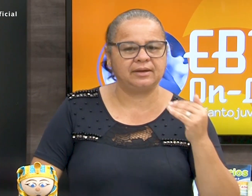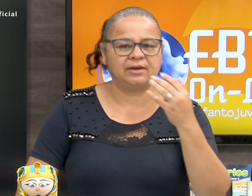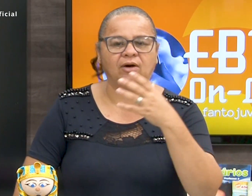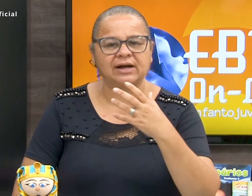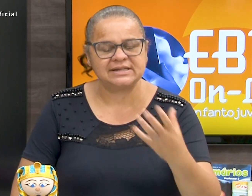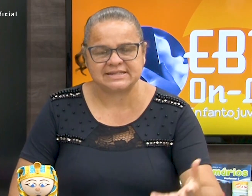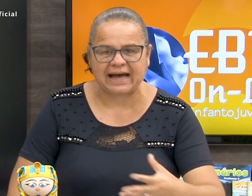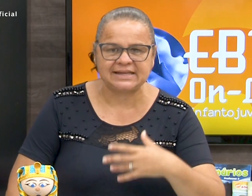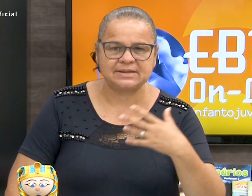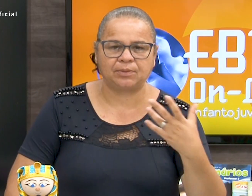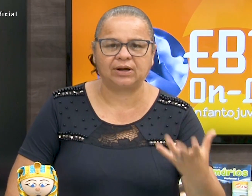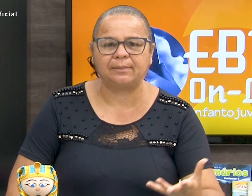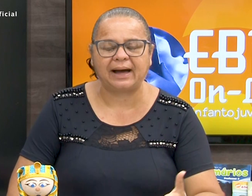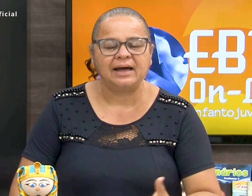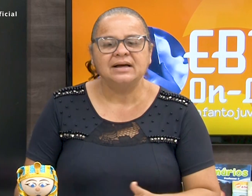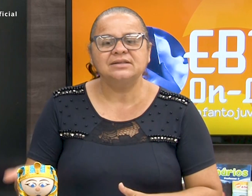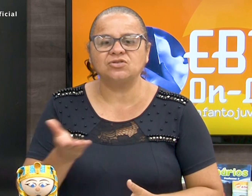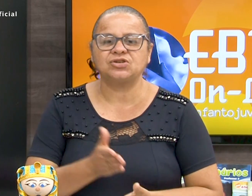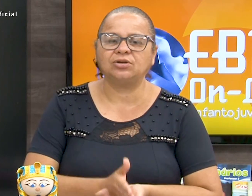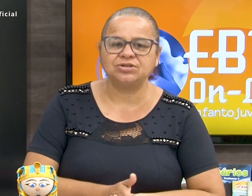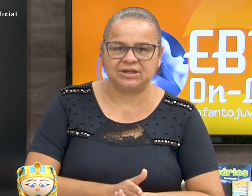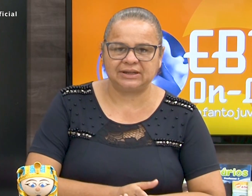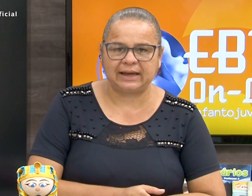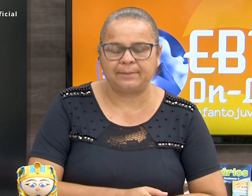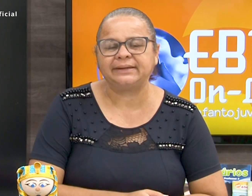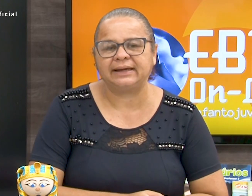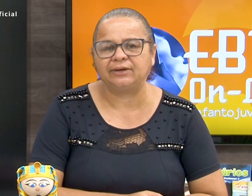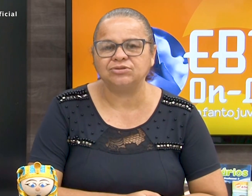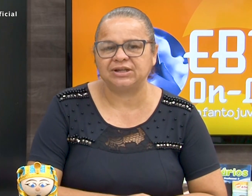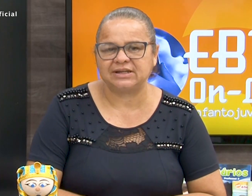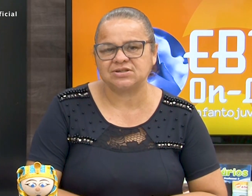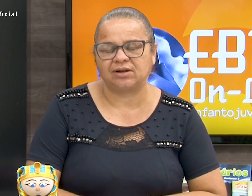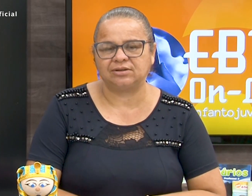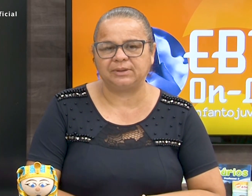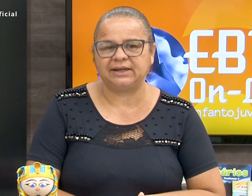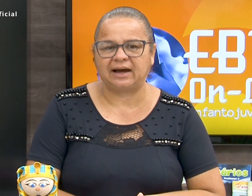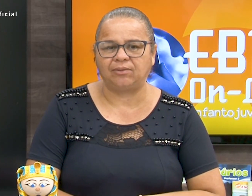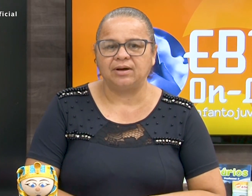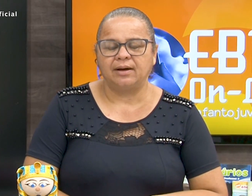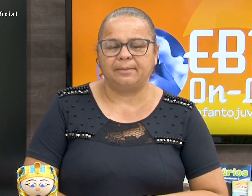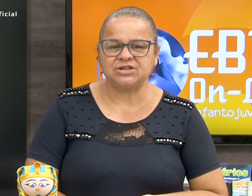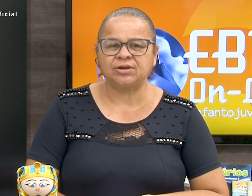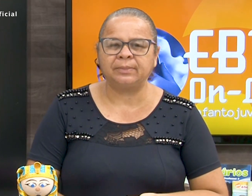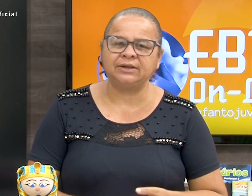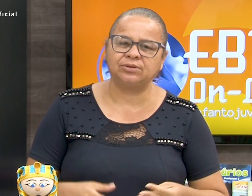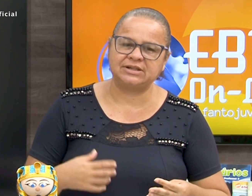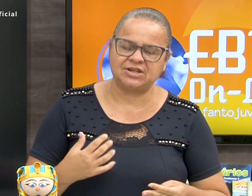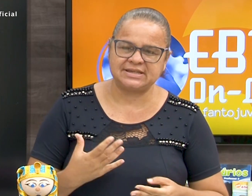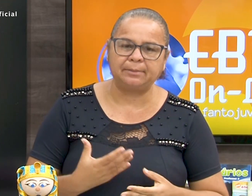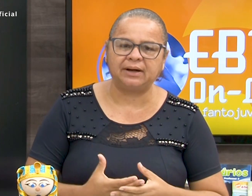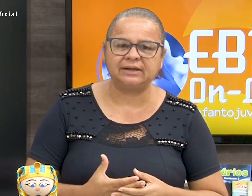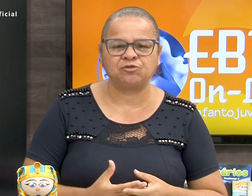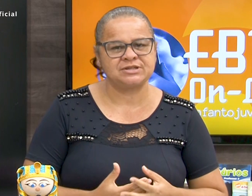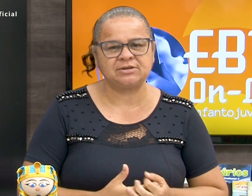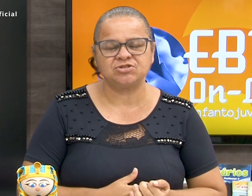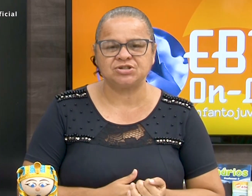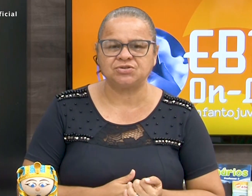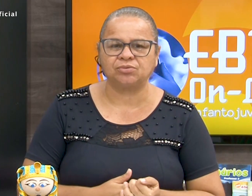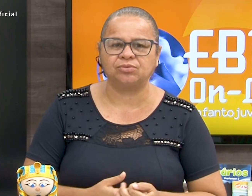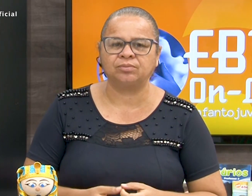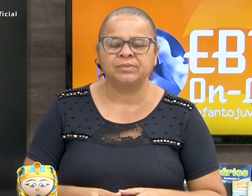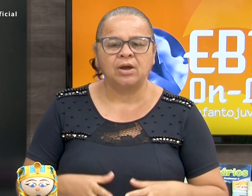se organizar, se programar, não só no dia da EBD, o dia da escola dominical, mas também durante a semana